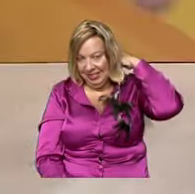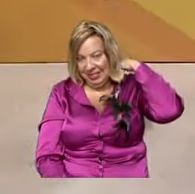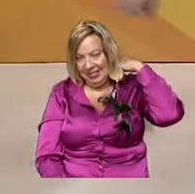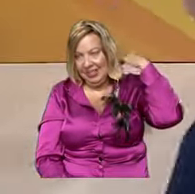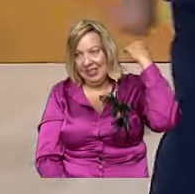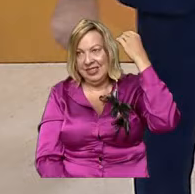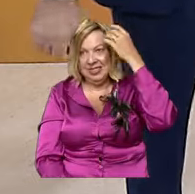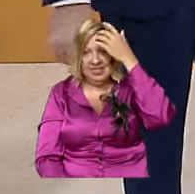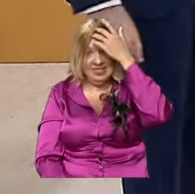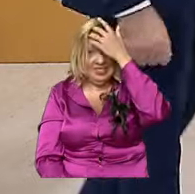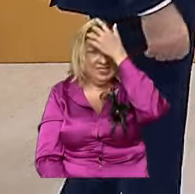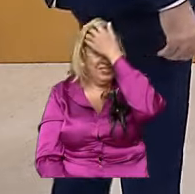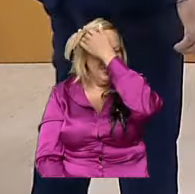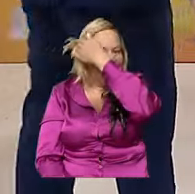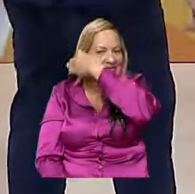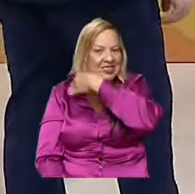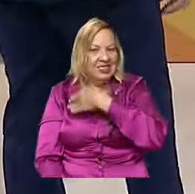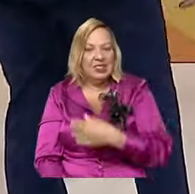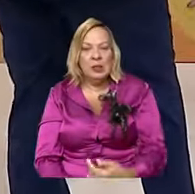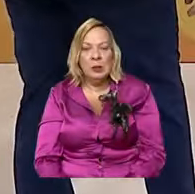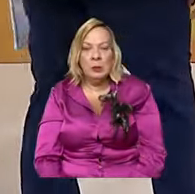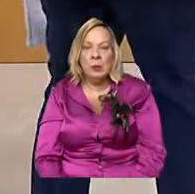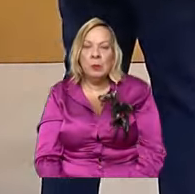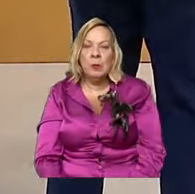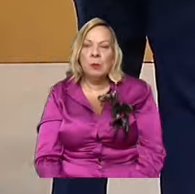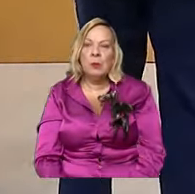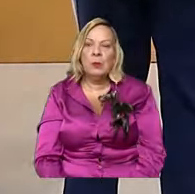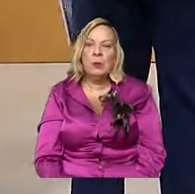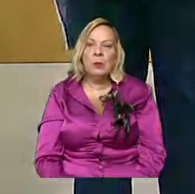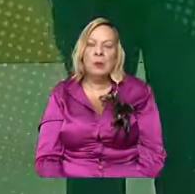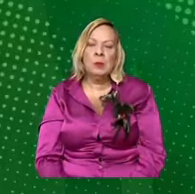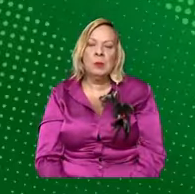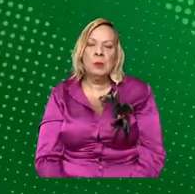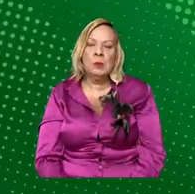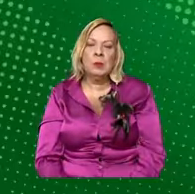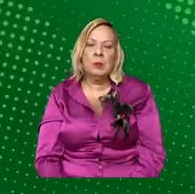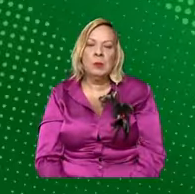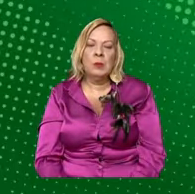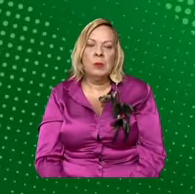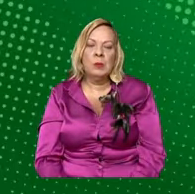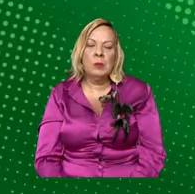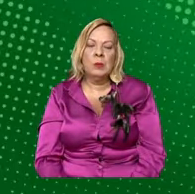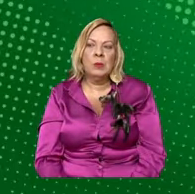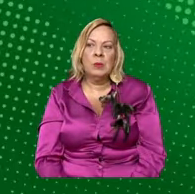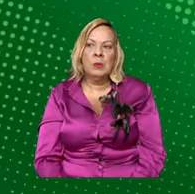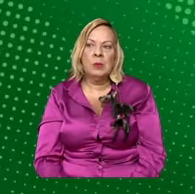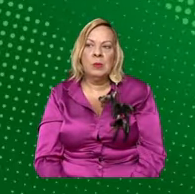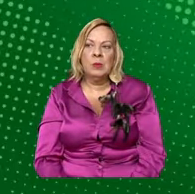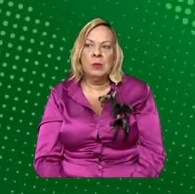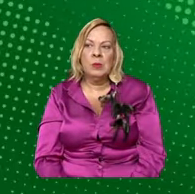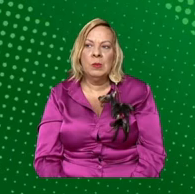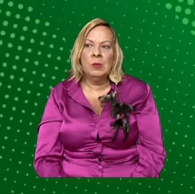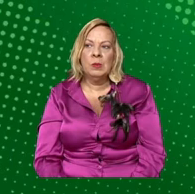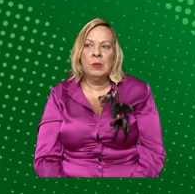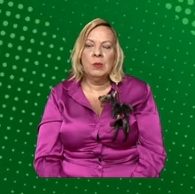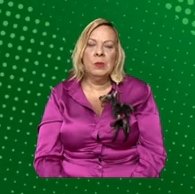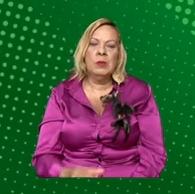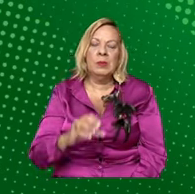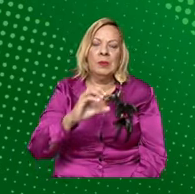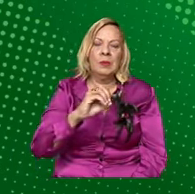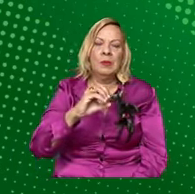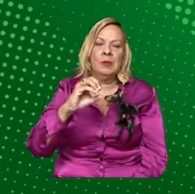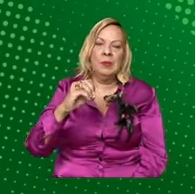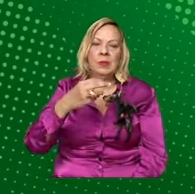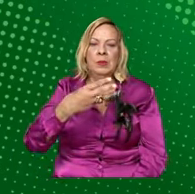Ih, titio, simbora, titio. R$1.000 agora, a gente aumenta o valor e quem leva o primeiro de R$1.000